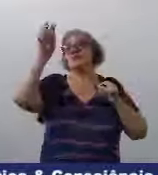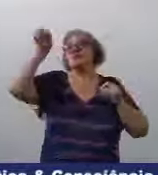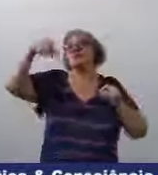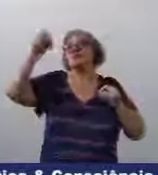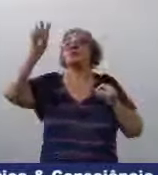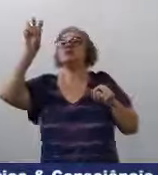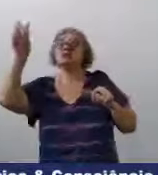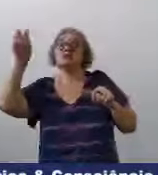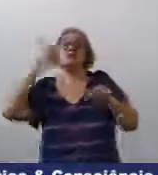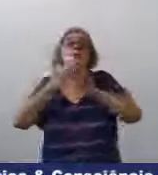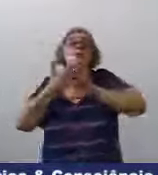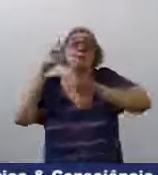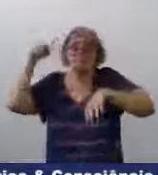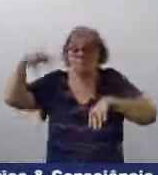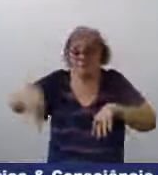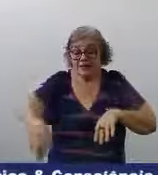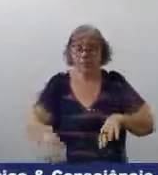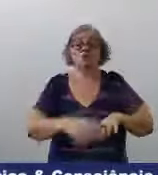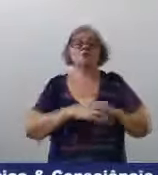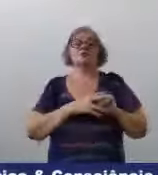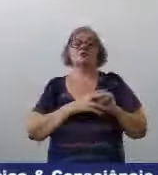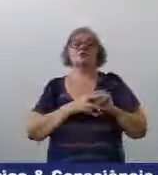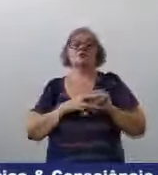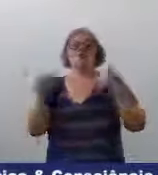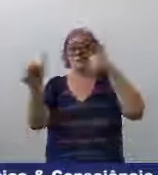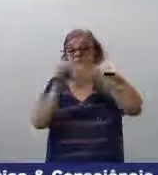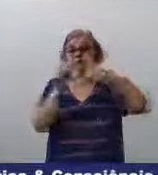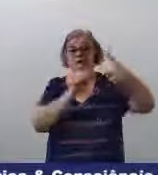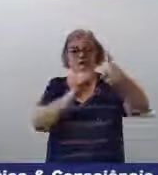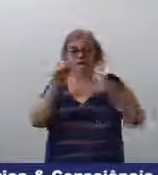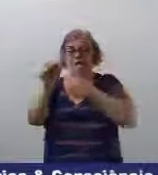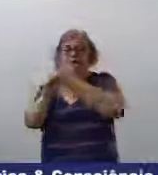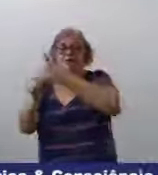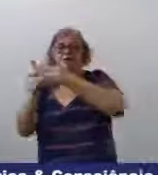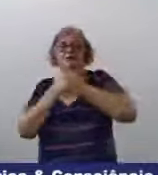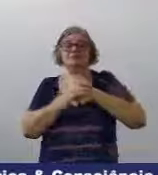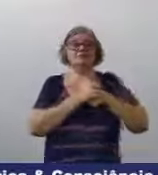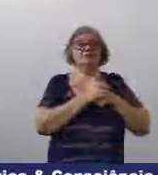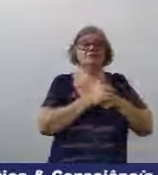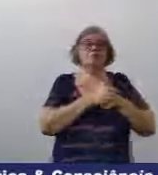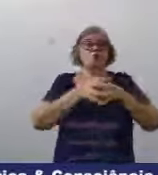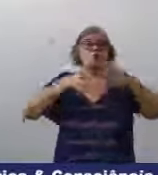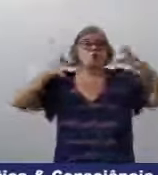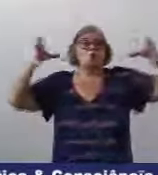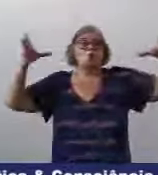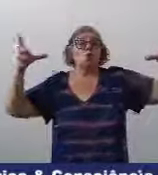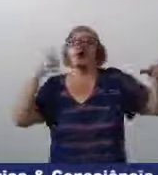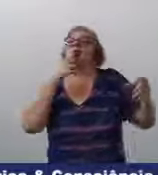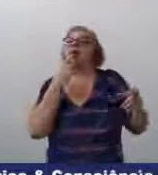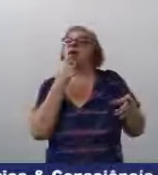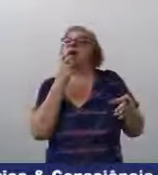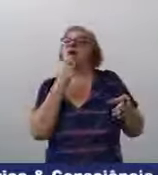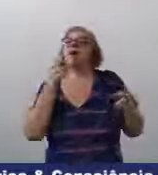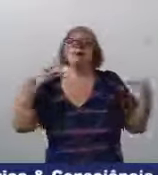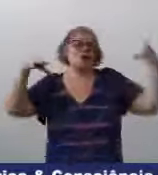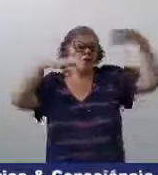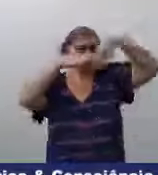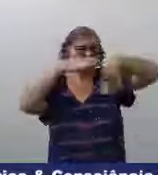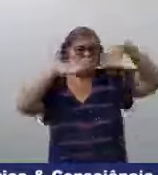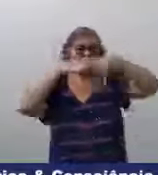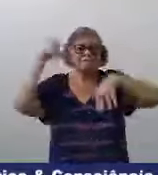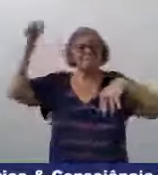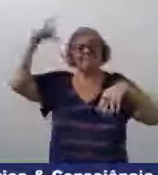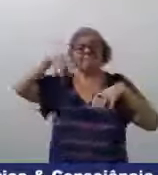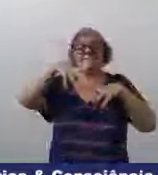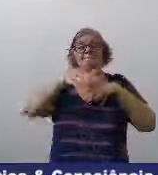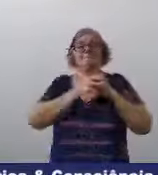mais 5,5 bilhões de anos. Nas proximidades dessa data, se transformará numa gigante vermelha, engolirá